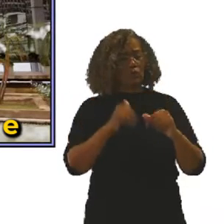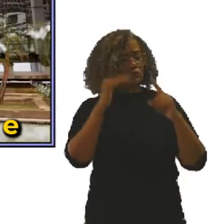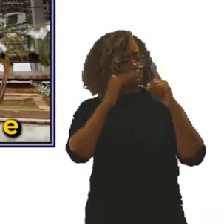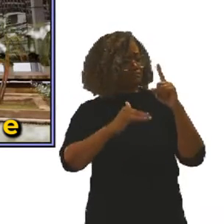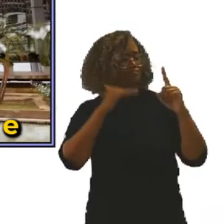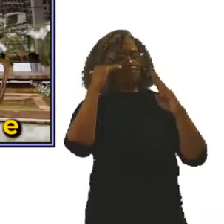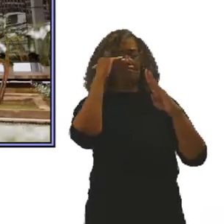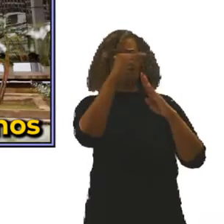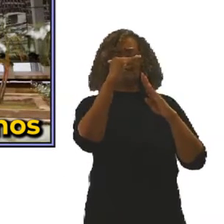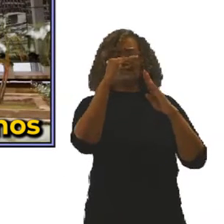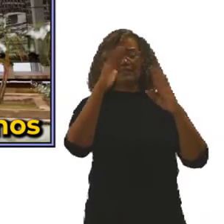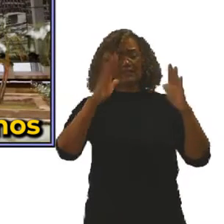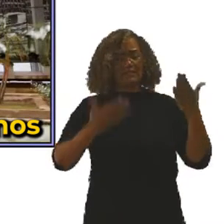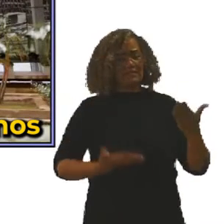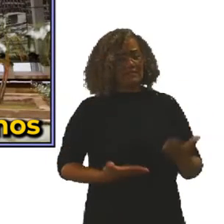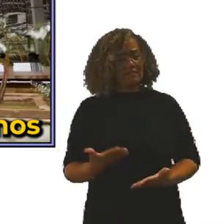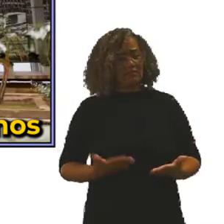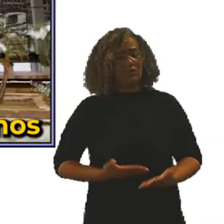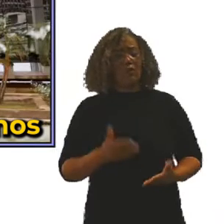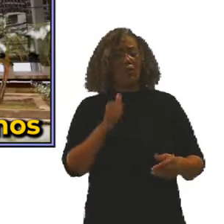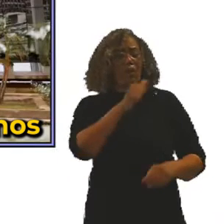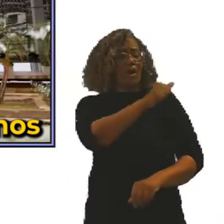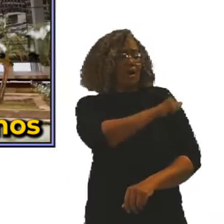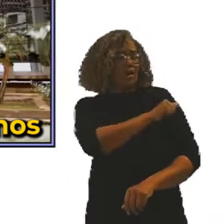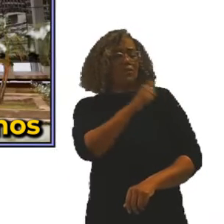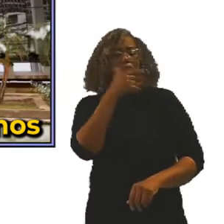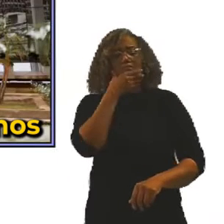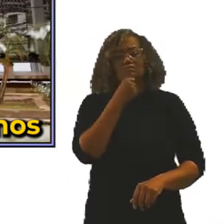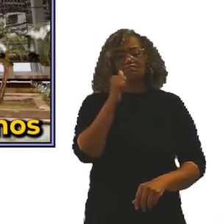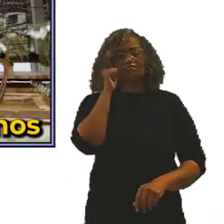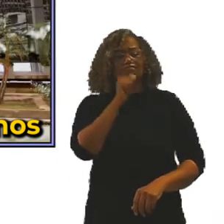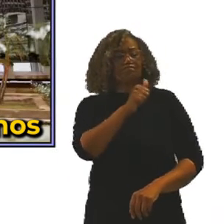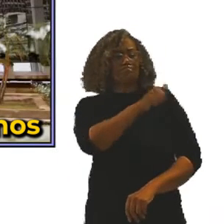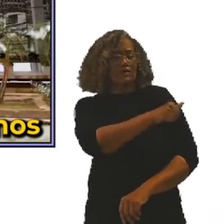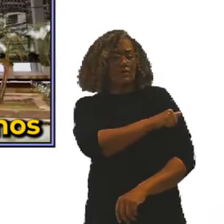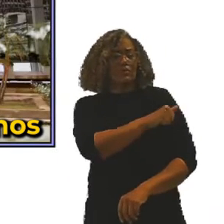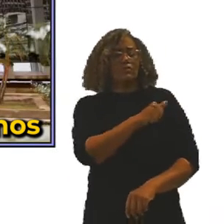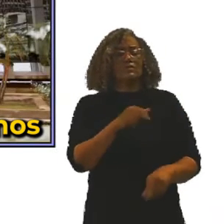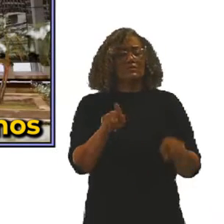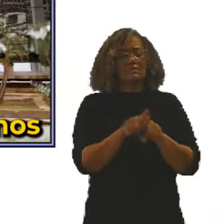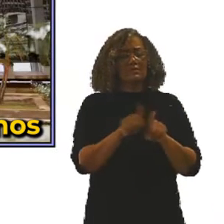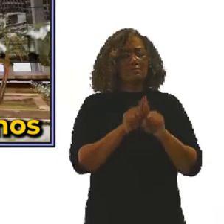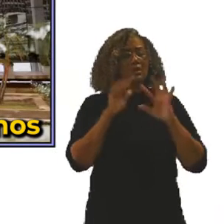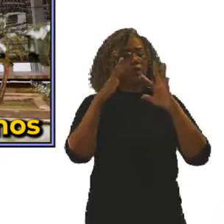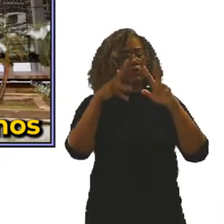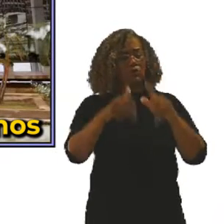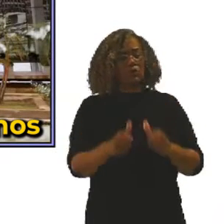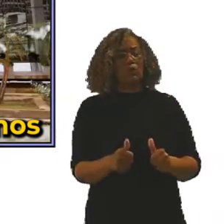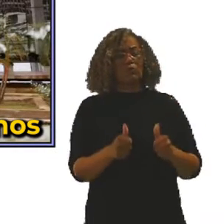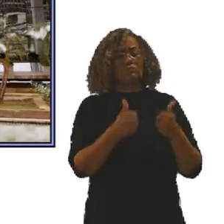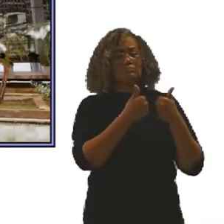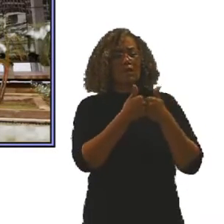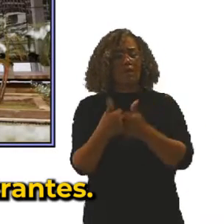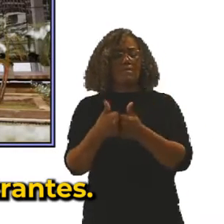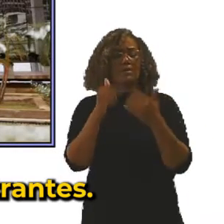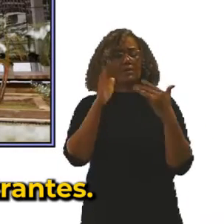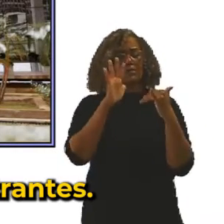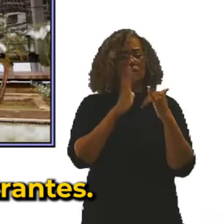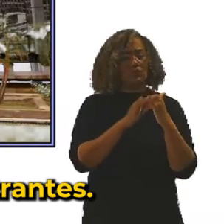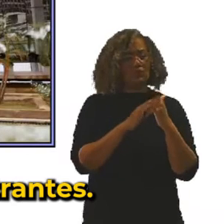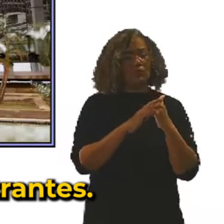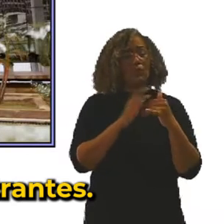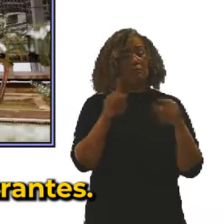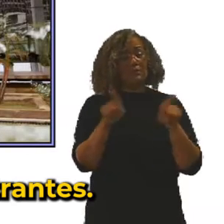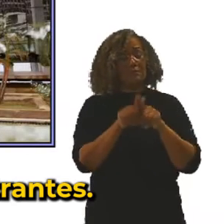servidores e servidoras, alunos e alunas e a todos aqueles que nos acompanham nesse webinar pela manhã no YouTube. Um